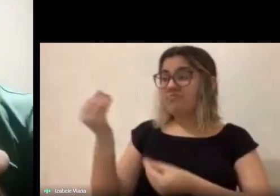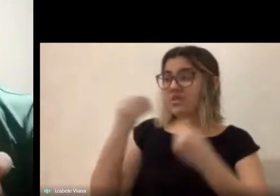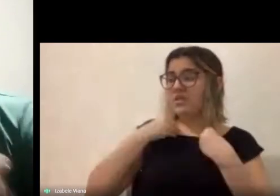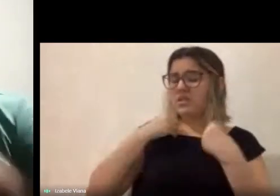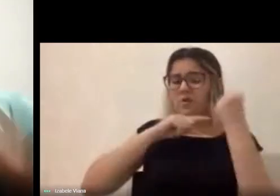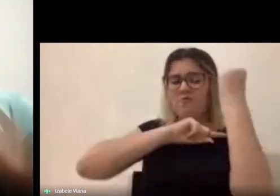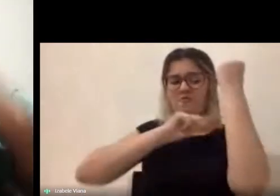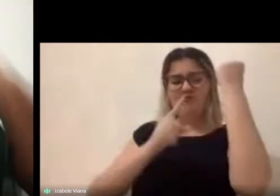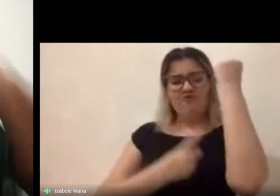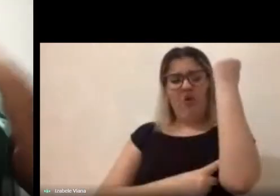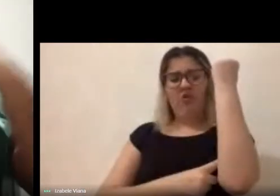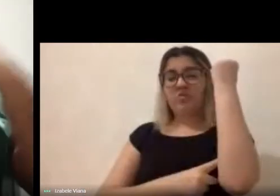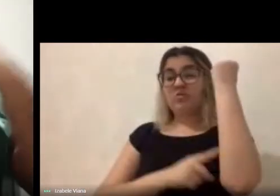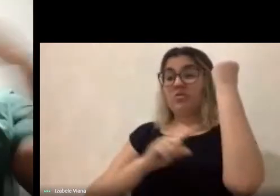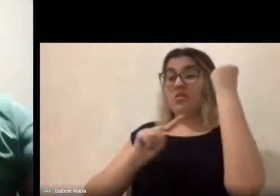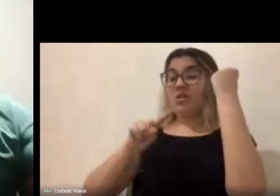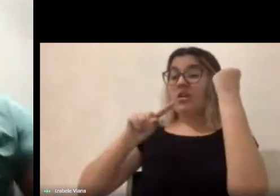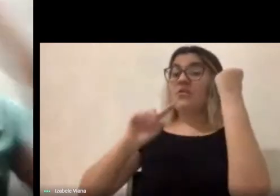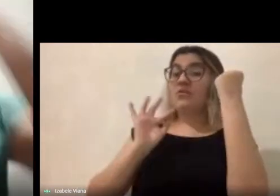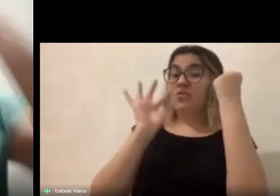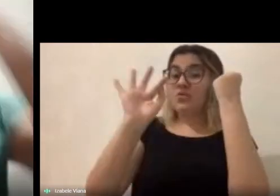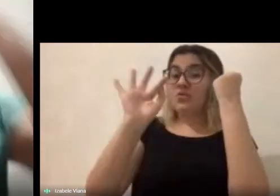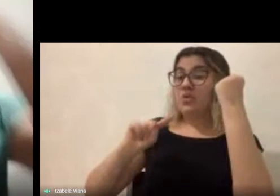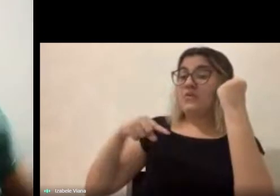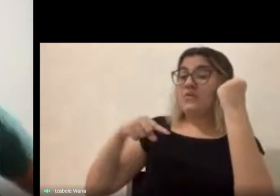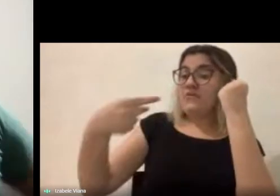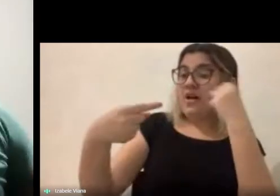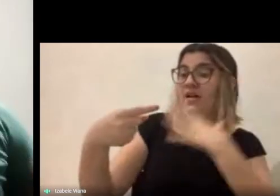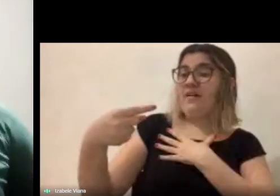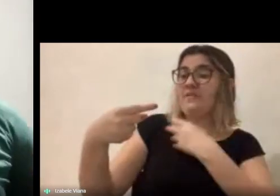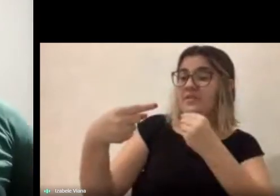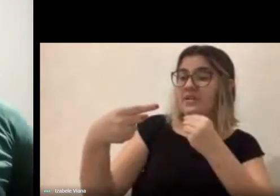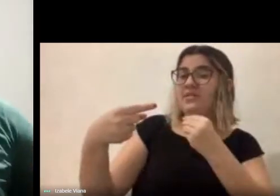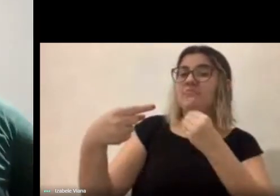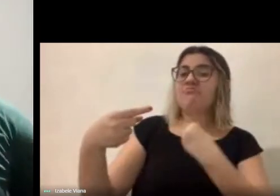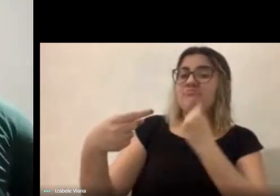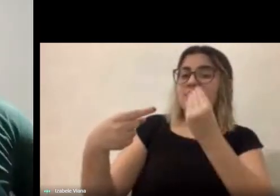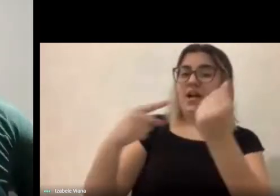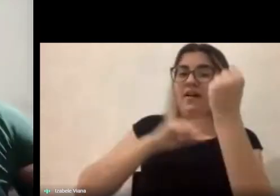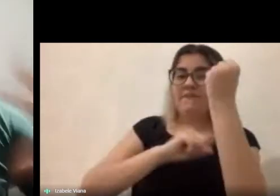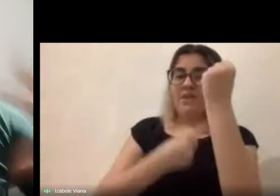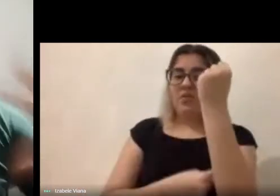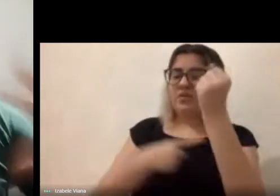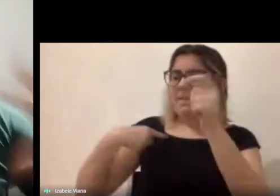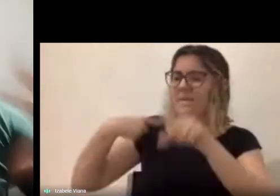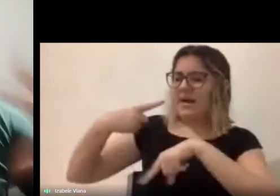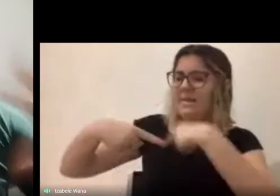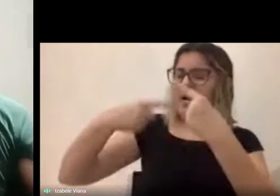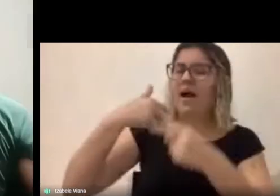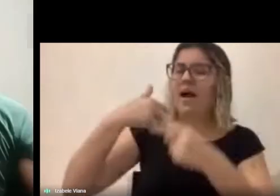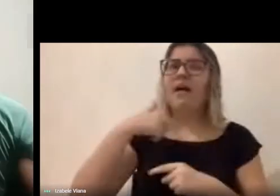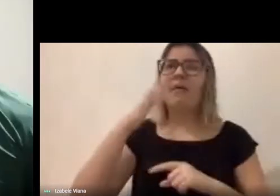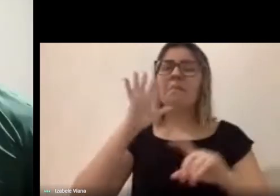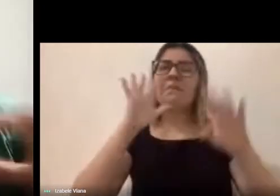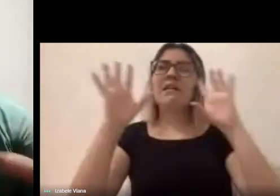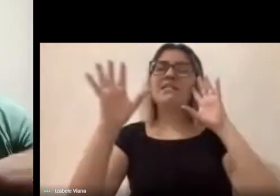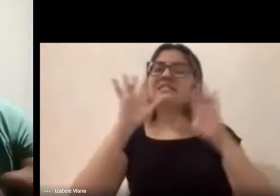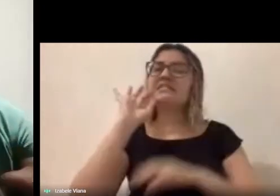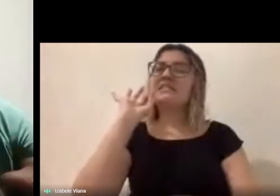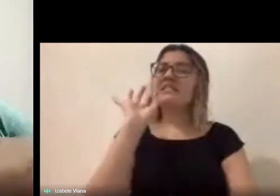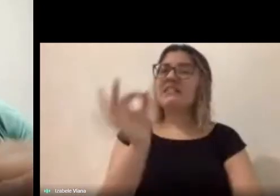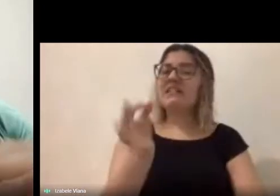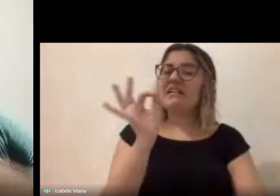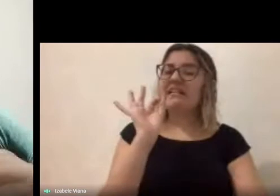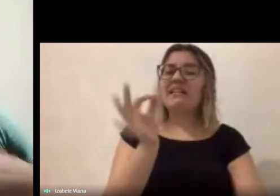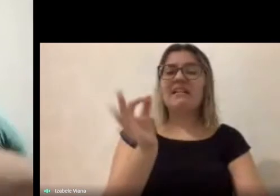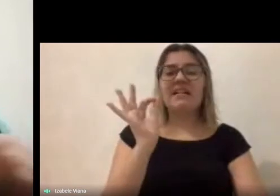outros. E eu fiquei viajando nessa coisa. Que bom a gente estar meio que trincando tudo e